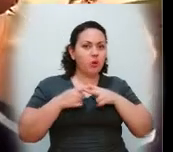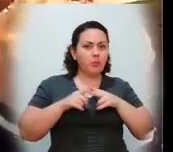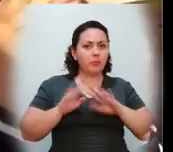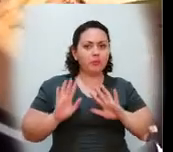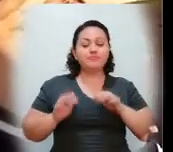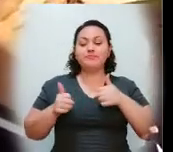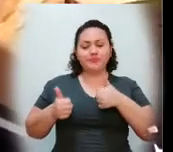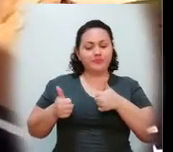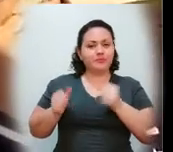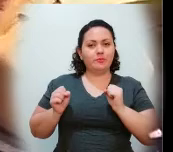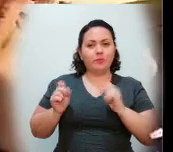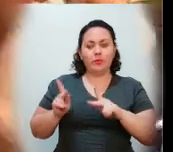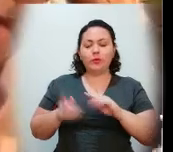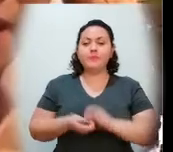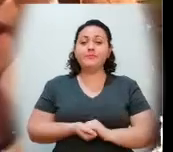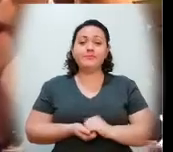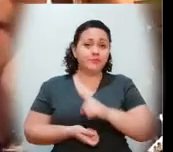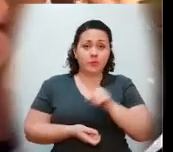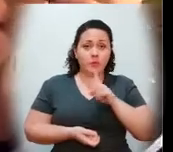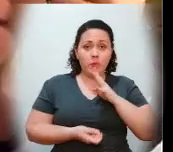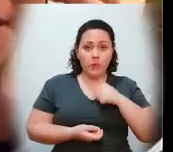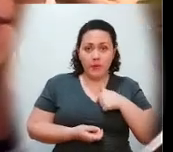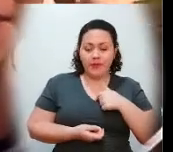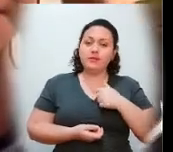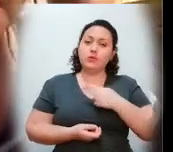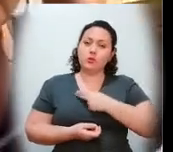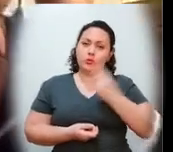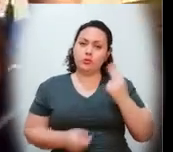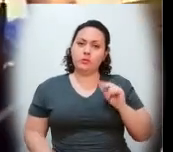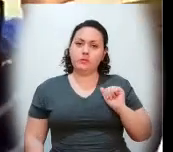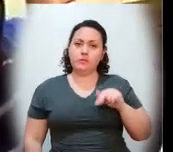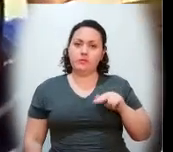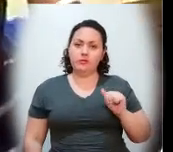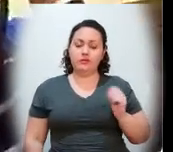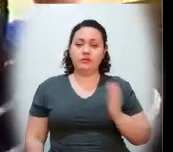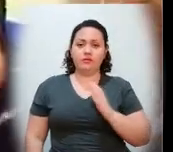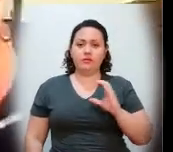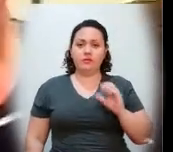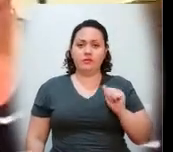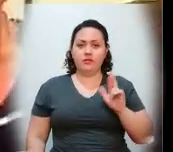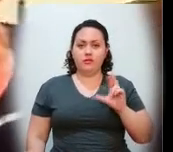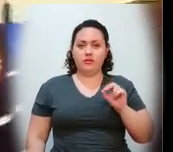bem. Bom, para quem não me conhece, eu sou Ana Carolina,